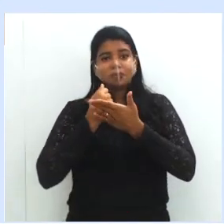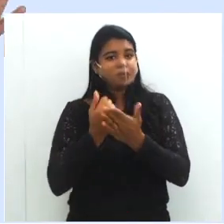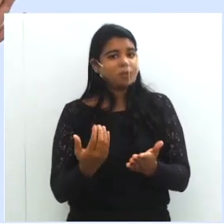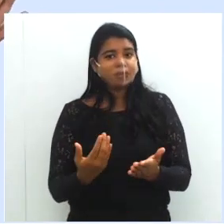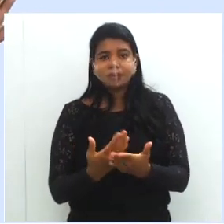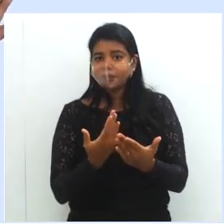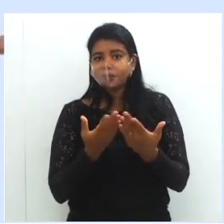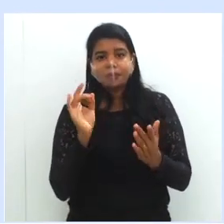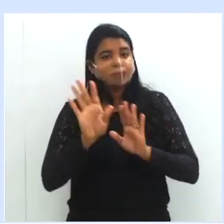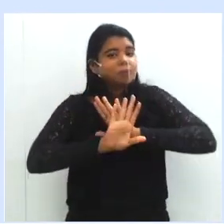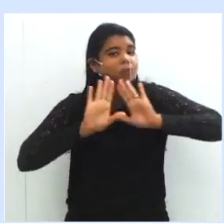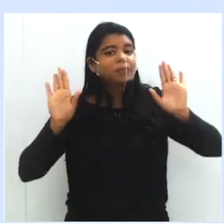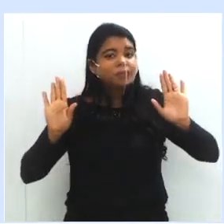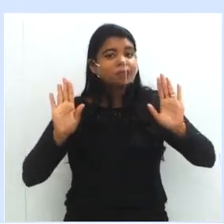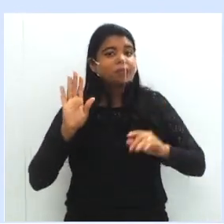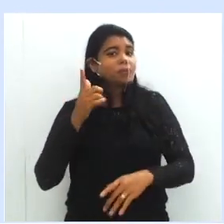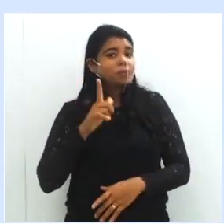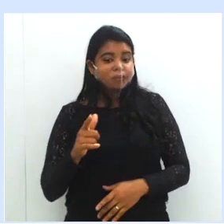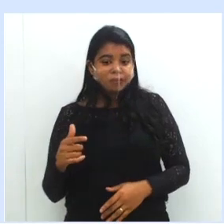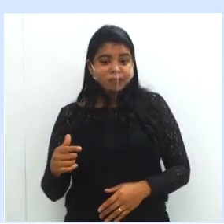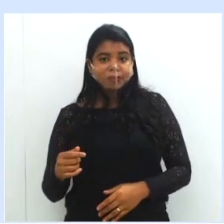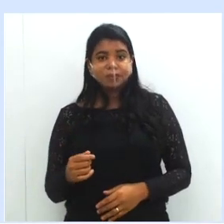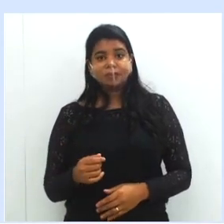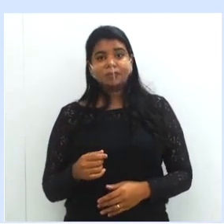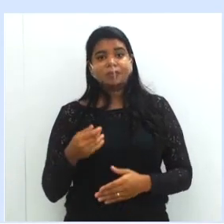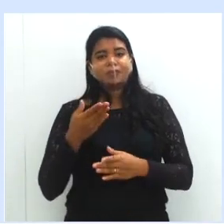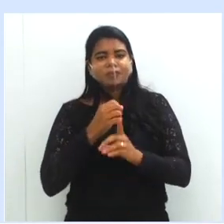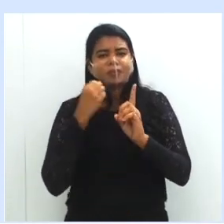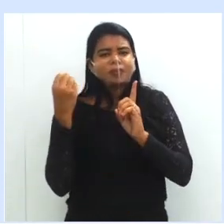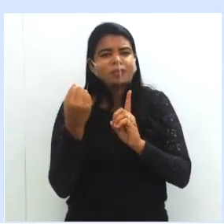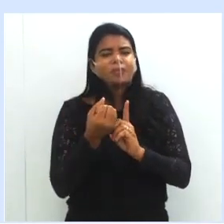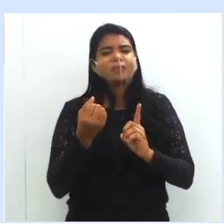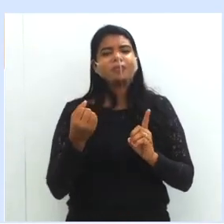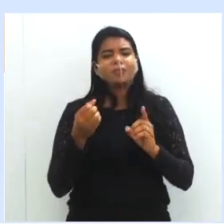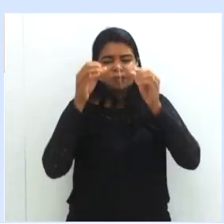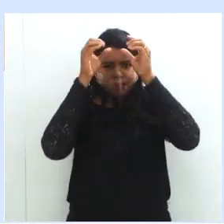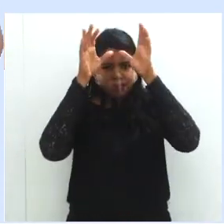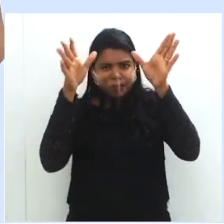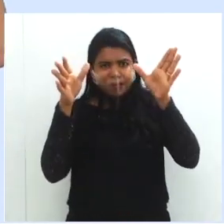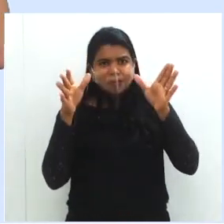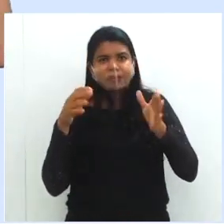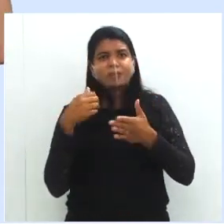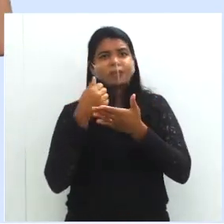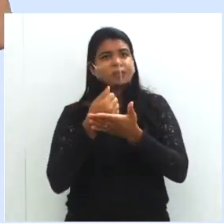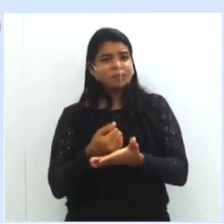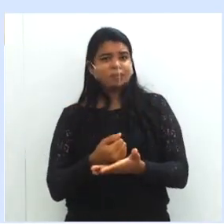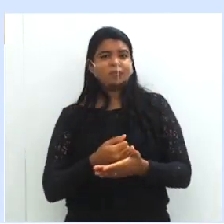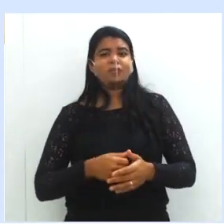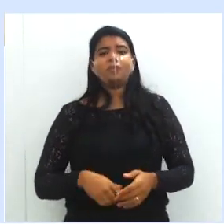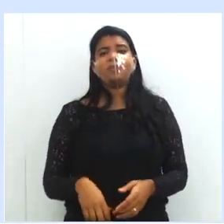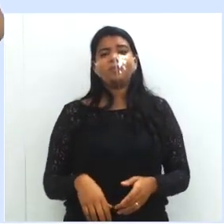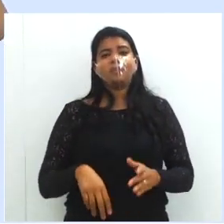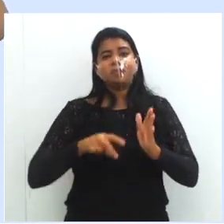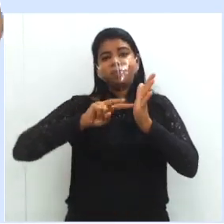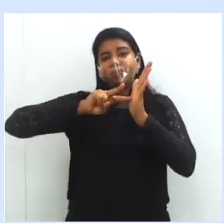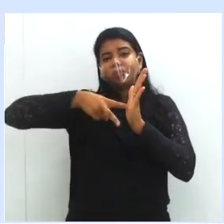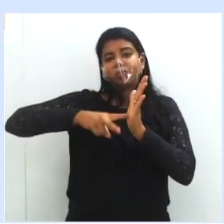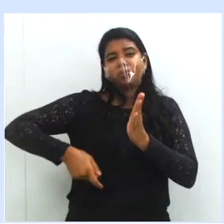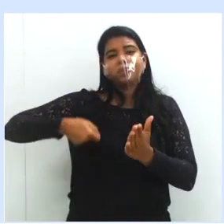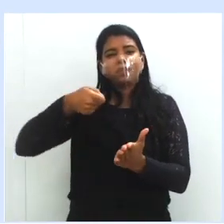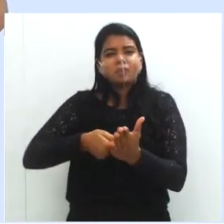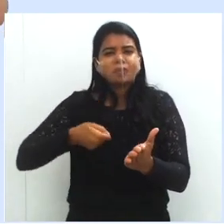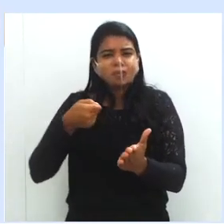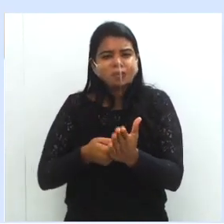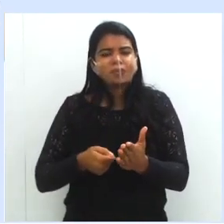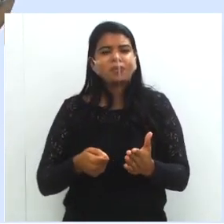ajudar o pobre e só. E não ir para essa conscientização, de ir para a questão de sindicatos, a